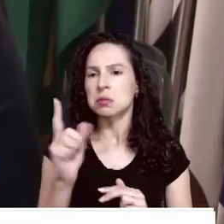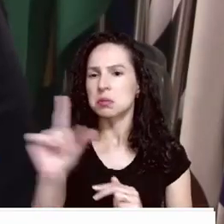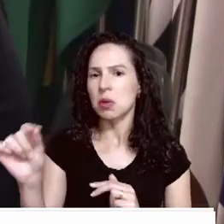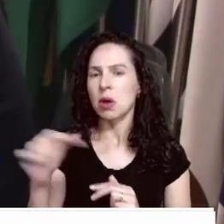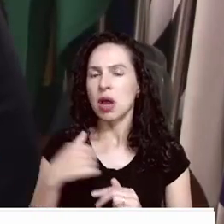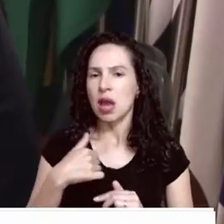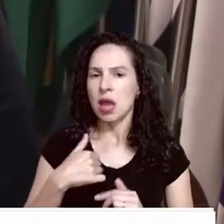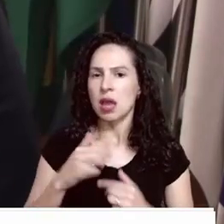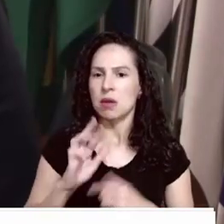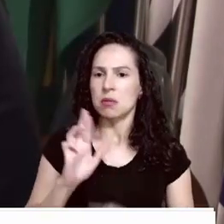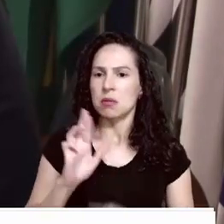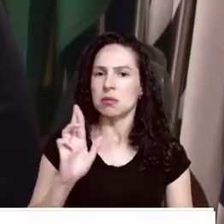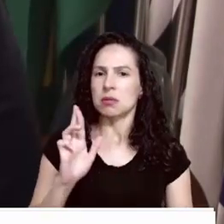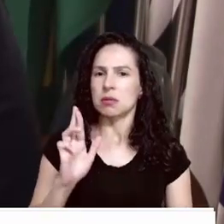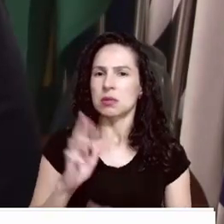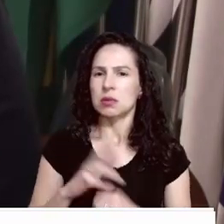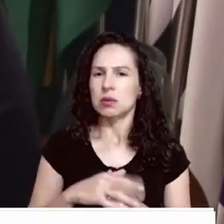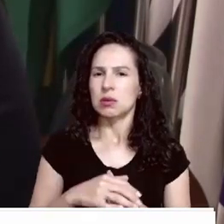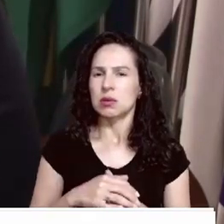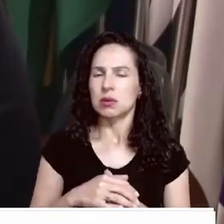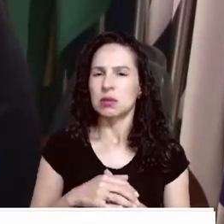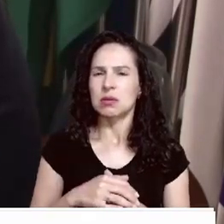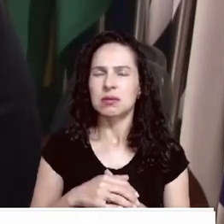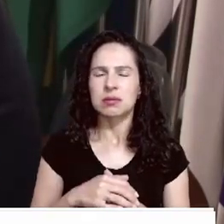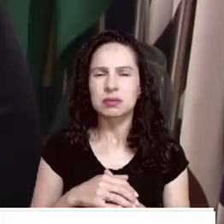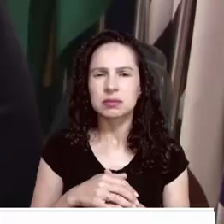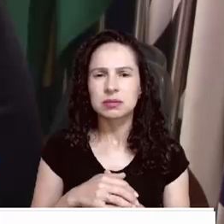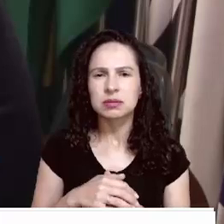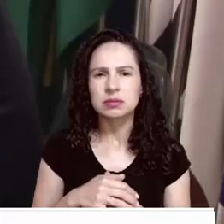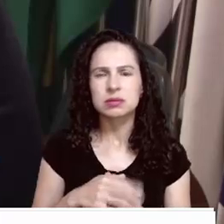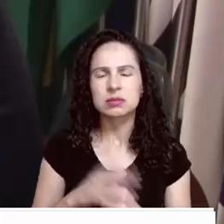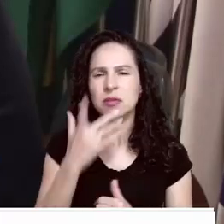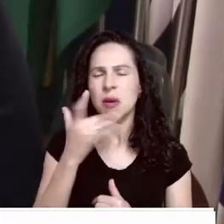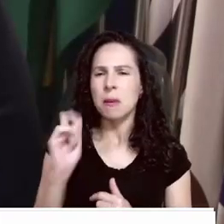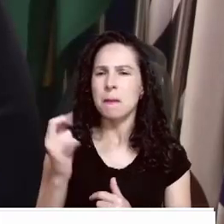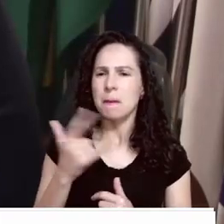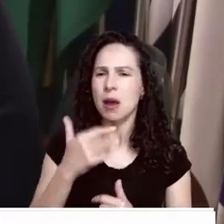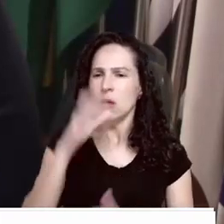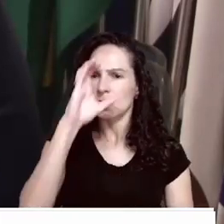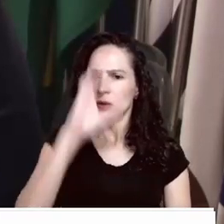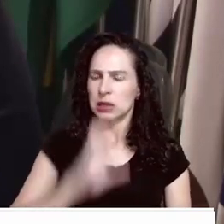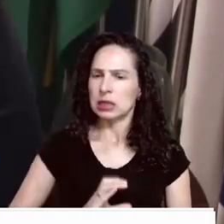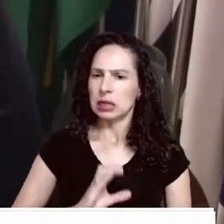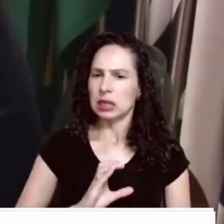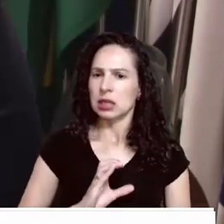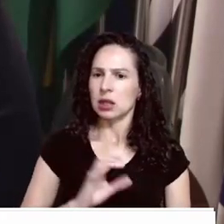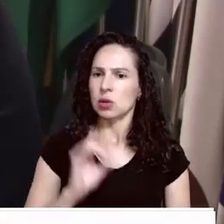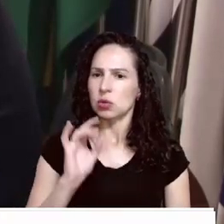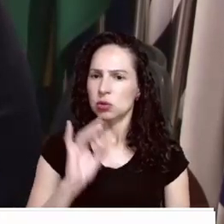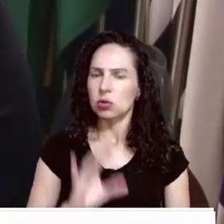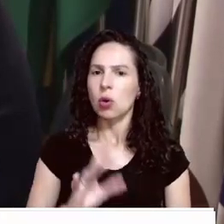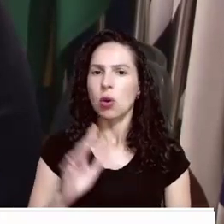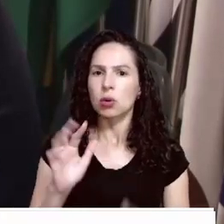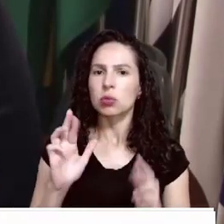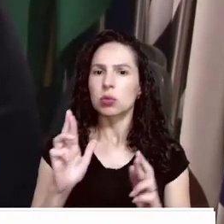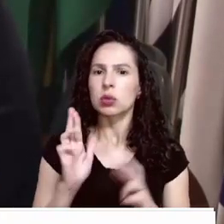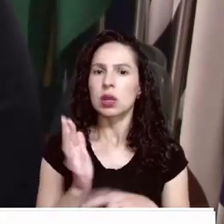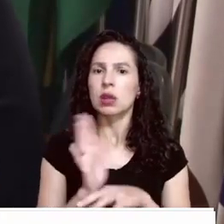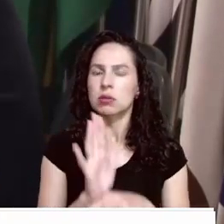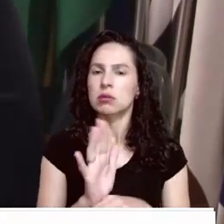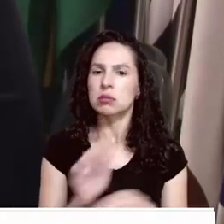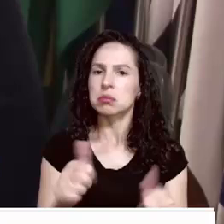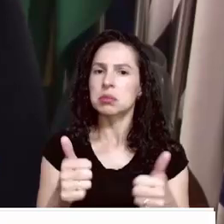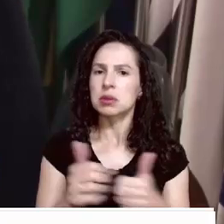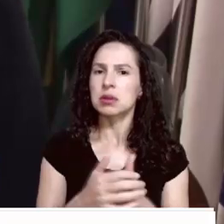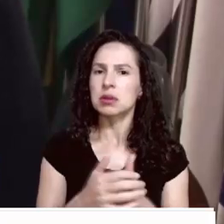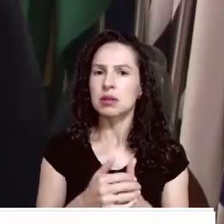Você insultou, Daniel Bassi, você insultou um cidadão que só torcia por seu bem nessa casa, falando que